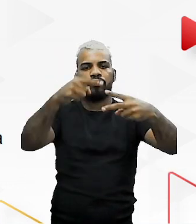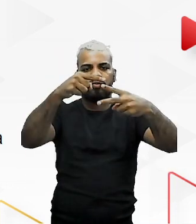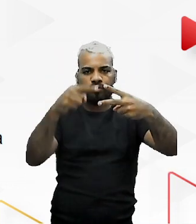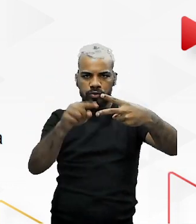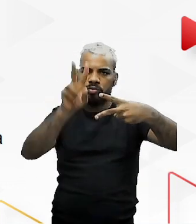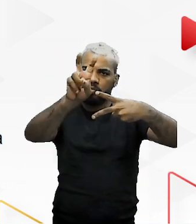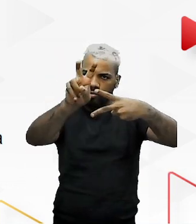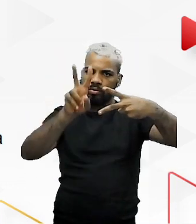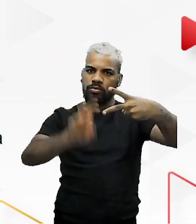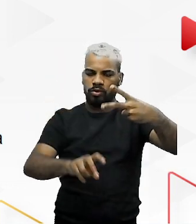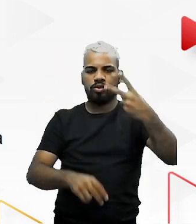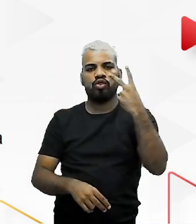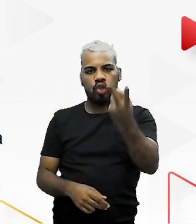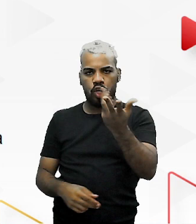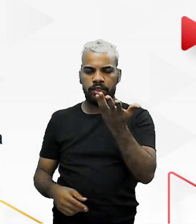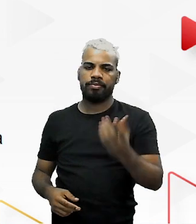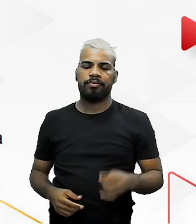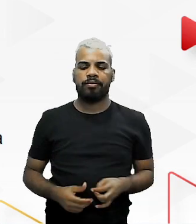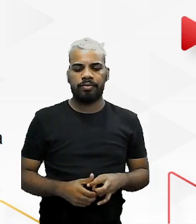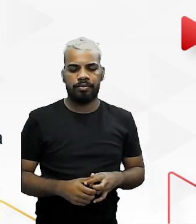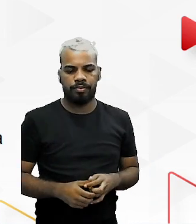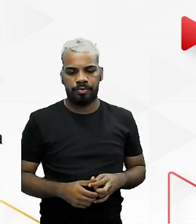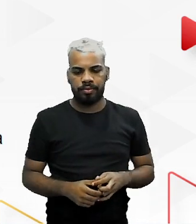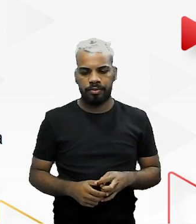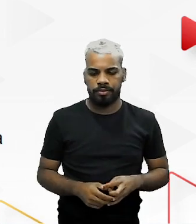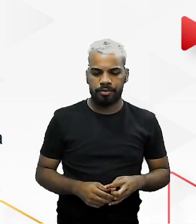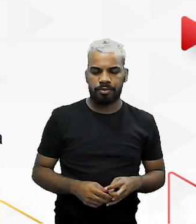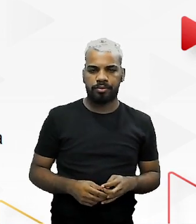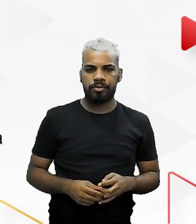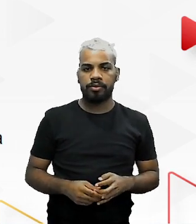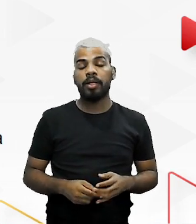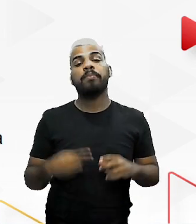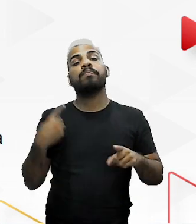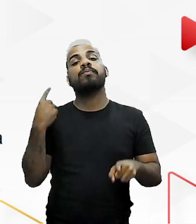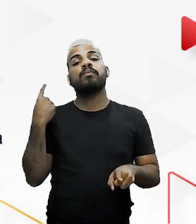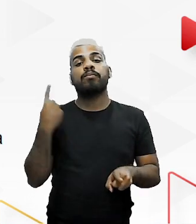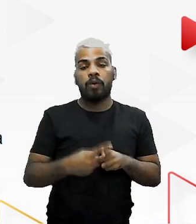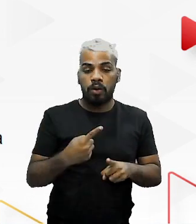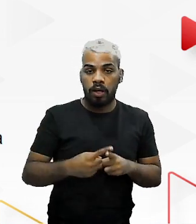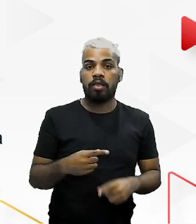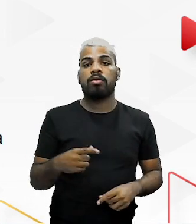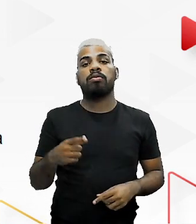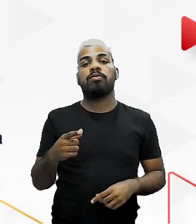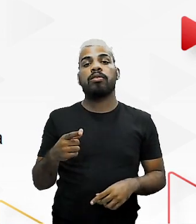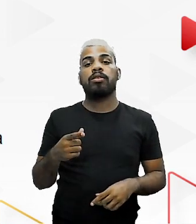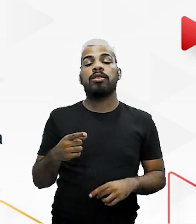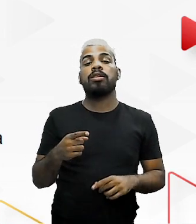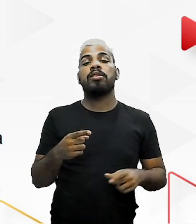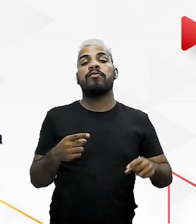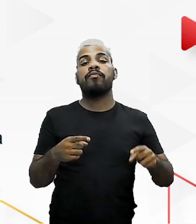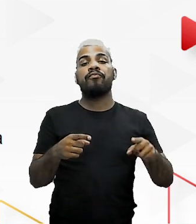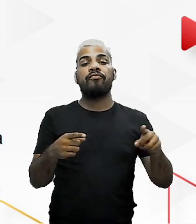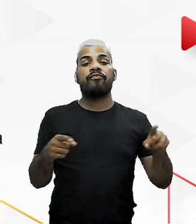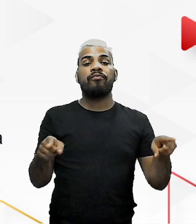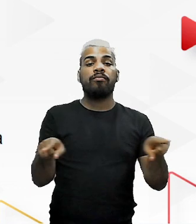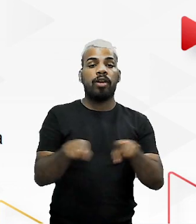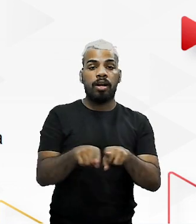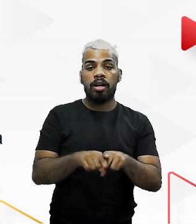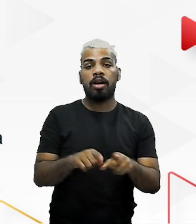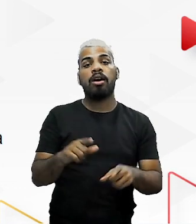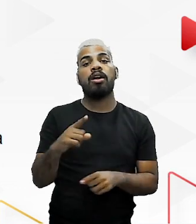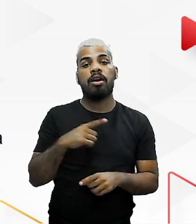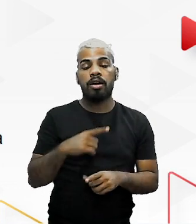notícias na modalidade escrita. Porque nós temos também a situação